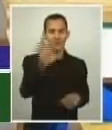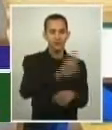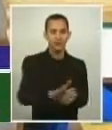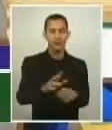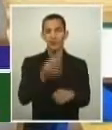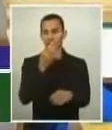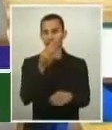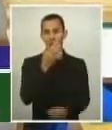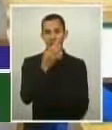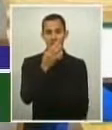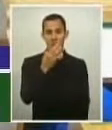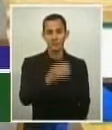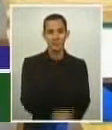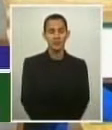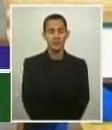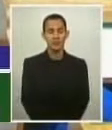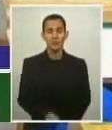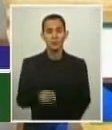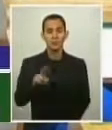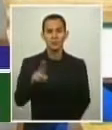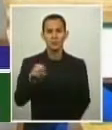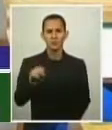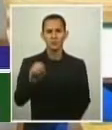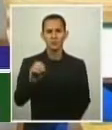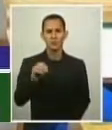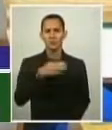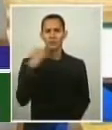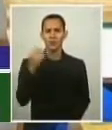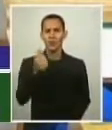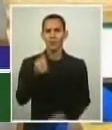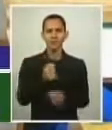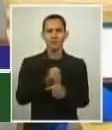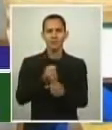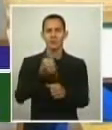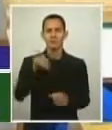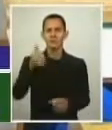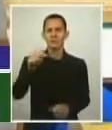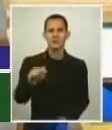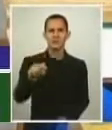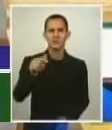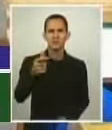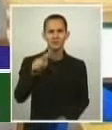ele conhecia e o sol morreu 11 anos